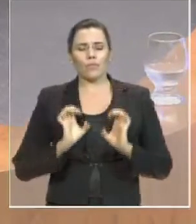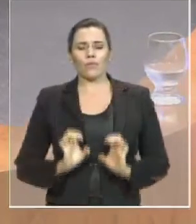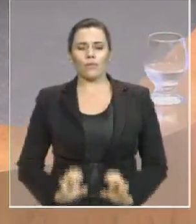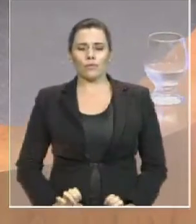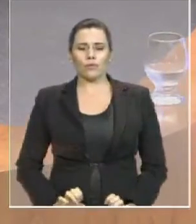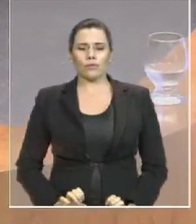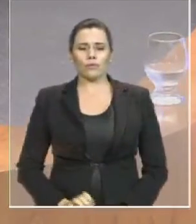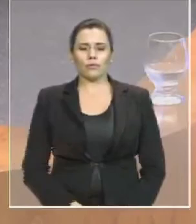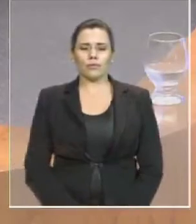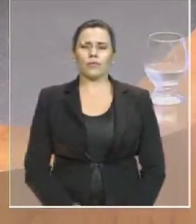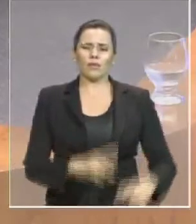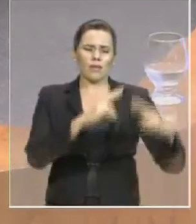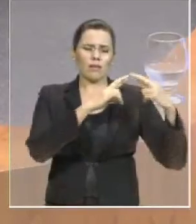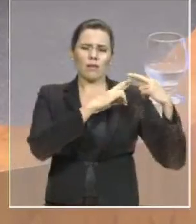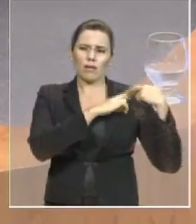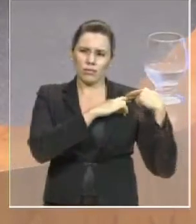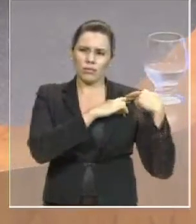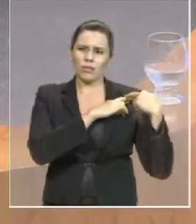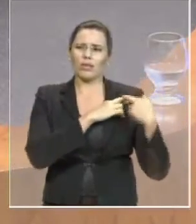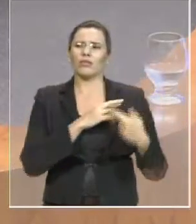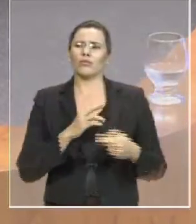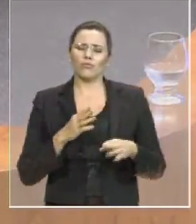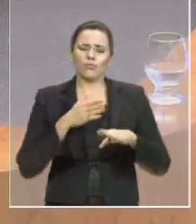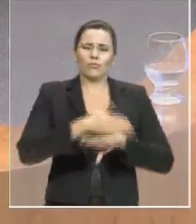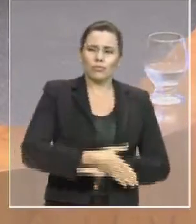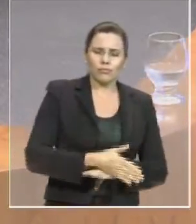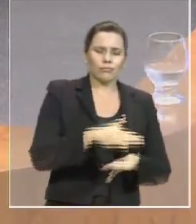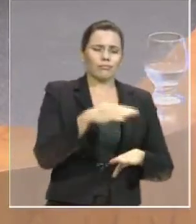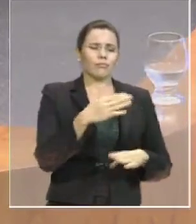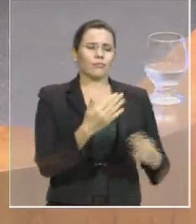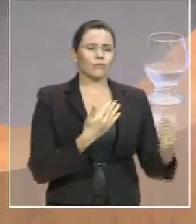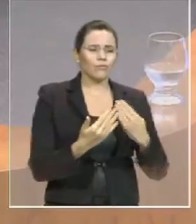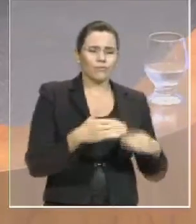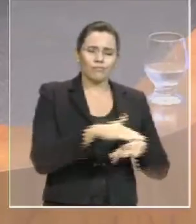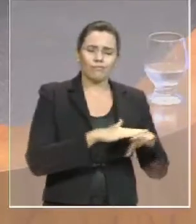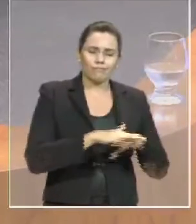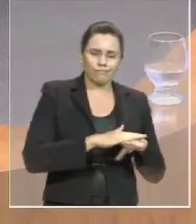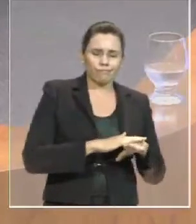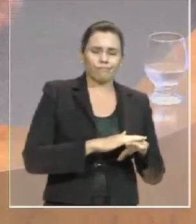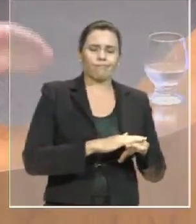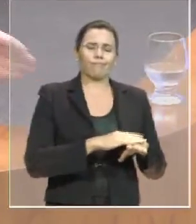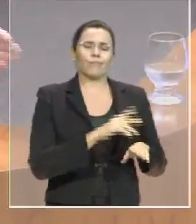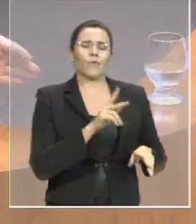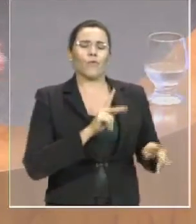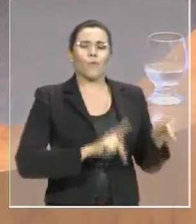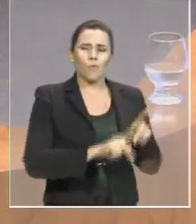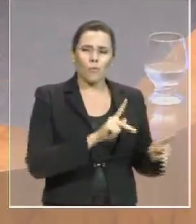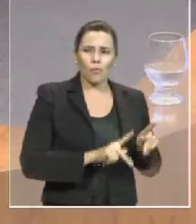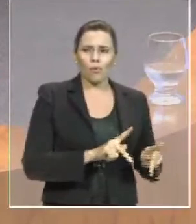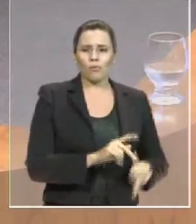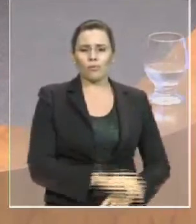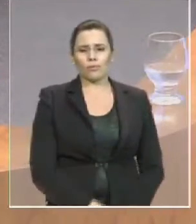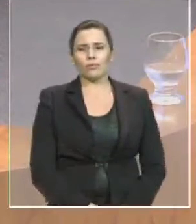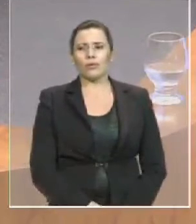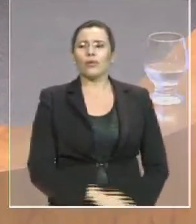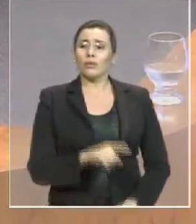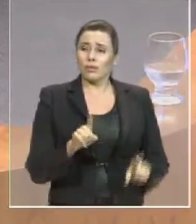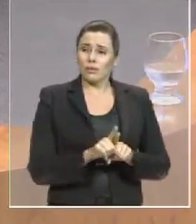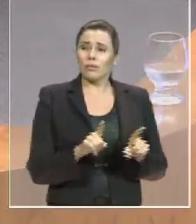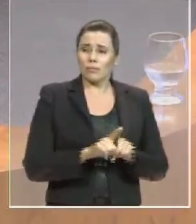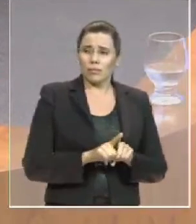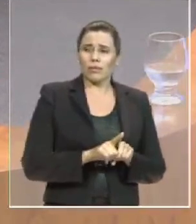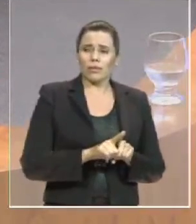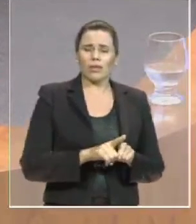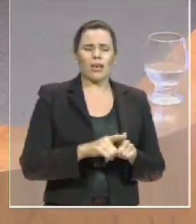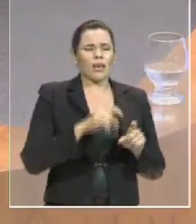no compromisso de discutir com a sociedade e colocar que nós precisamos fazer alguma coisa urgente por isto. E não vou